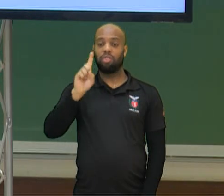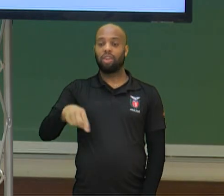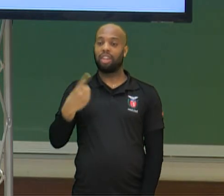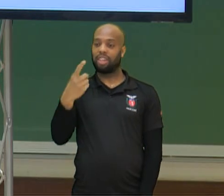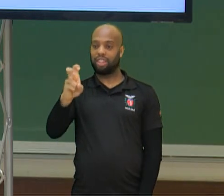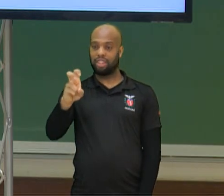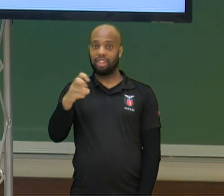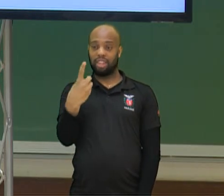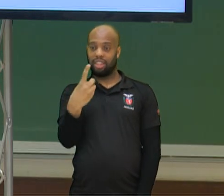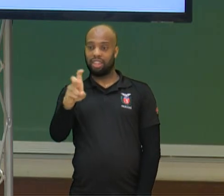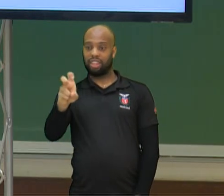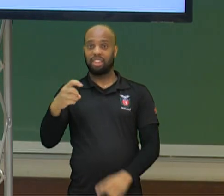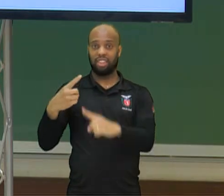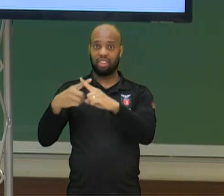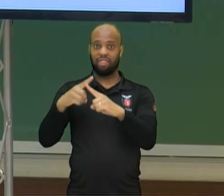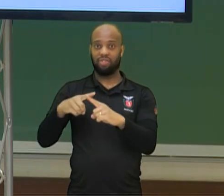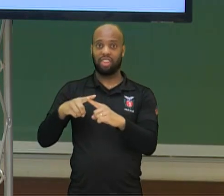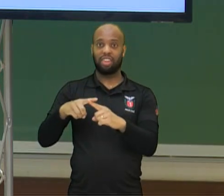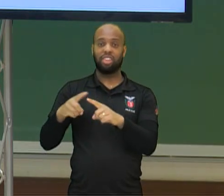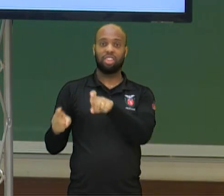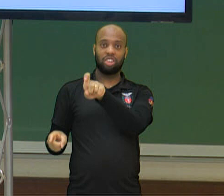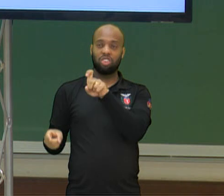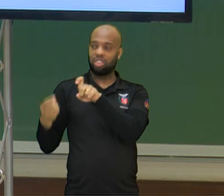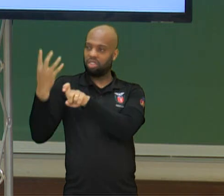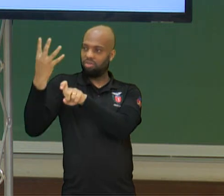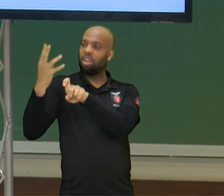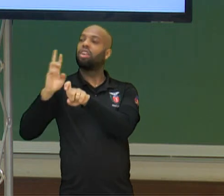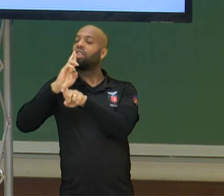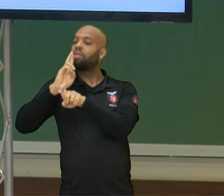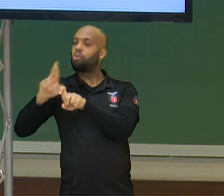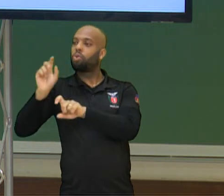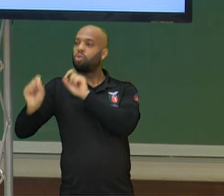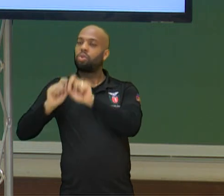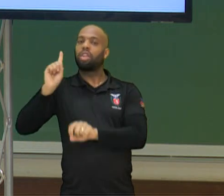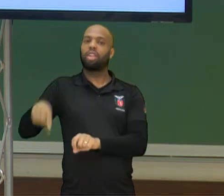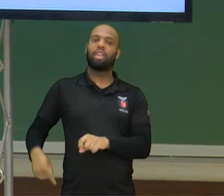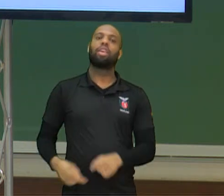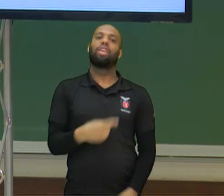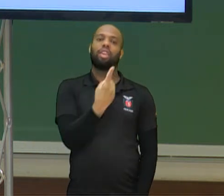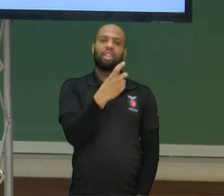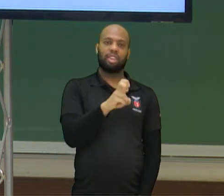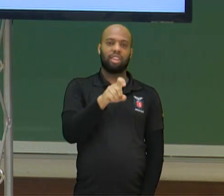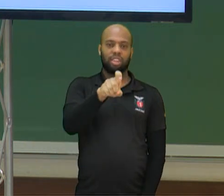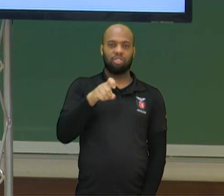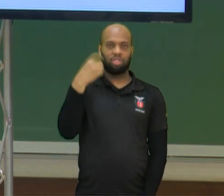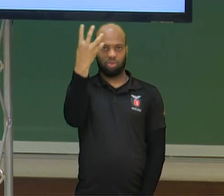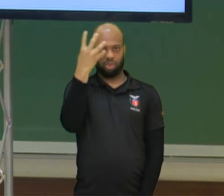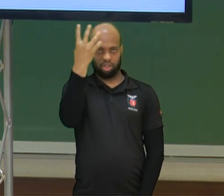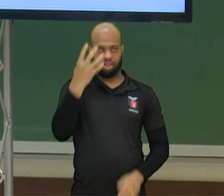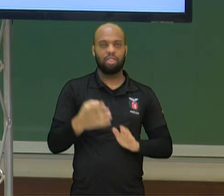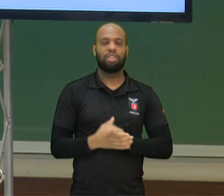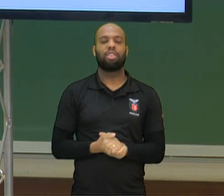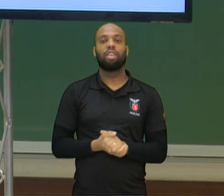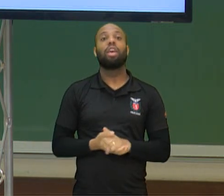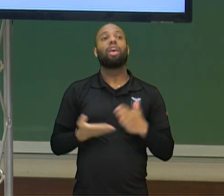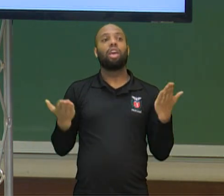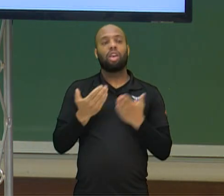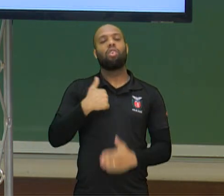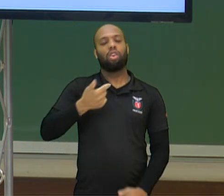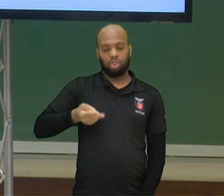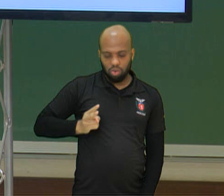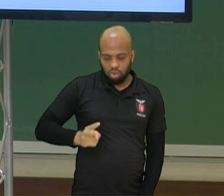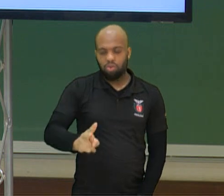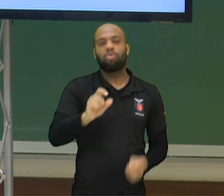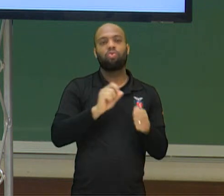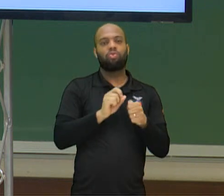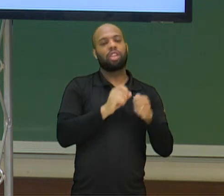E 15 vezes x elevado à quarta resultou em 15x elevado à quarta. E eu vou continuar